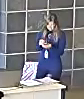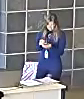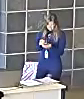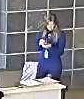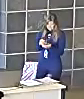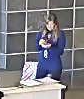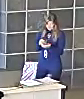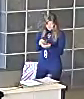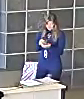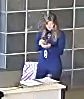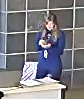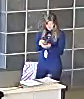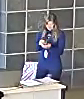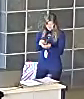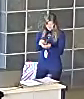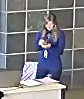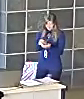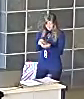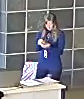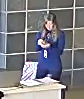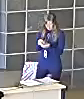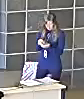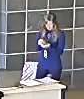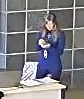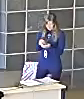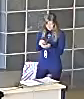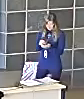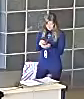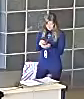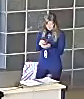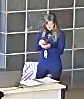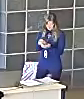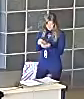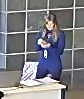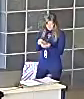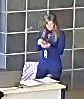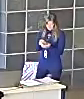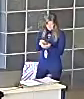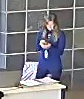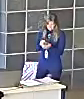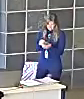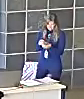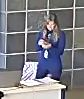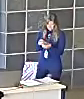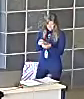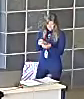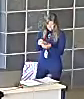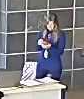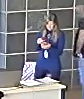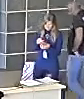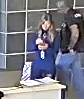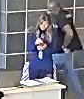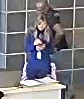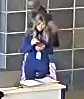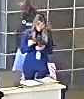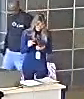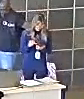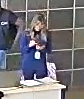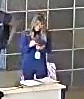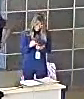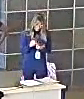uma conversa naa direito acompanante aques vulnerveis comprovadamente que